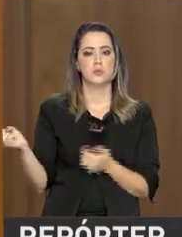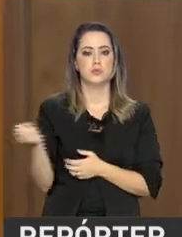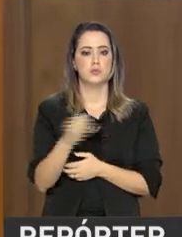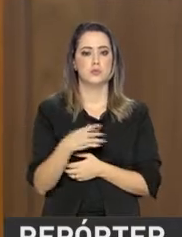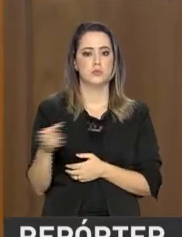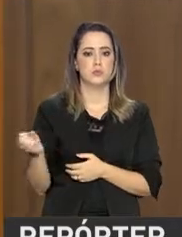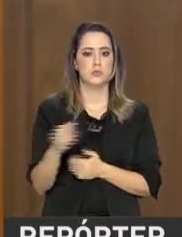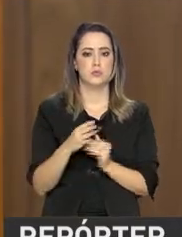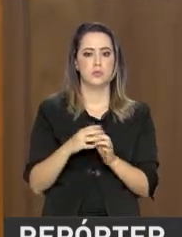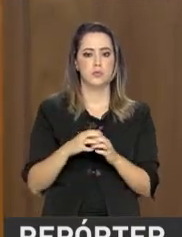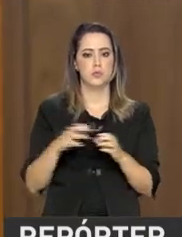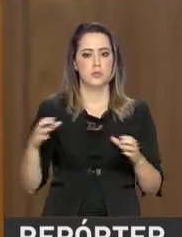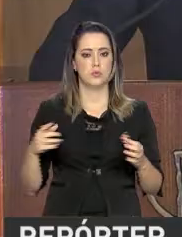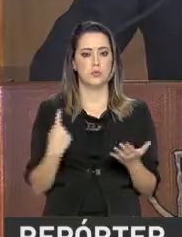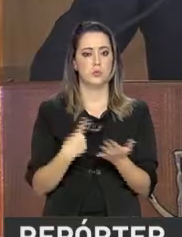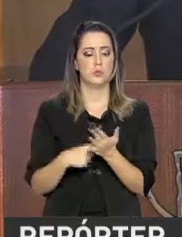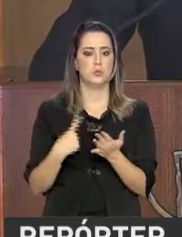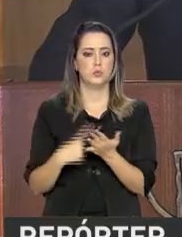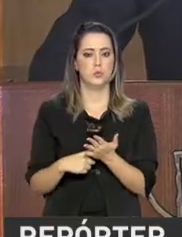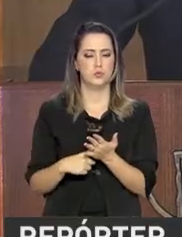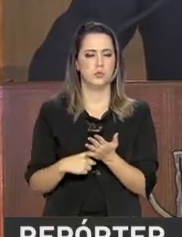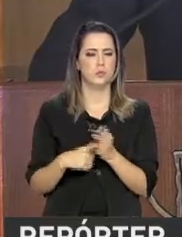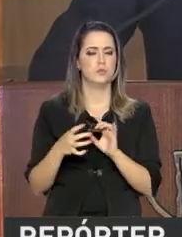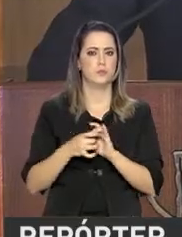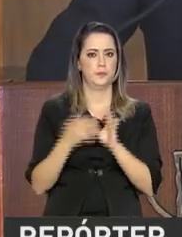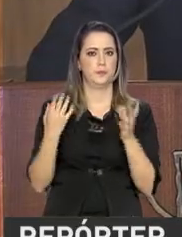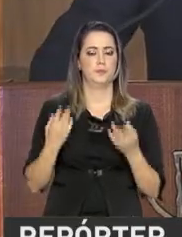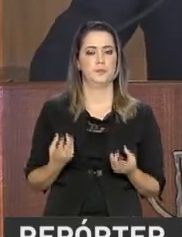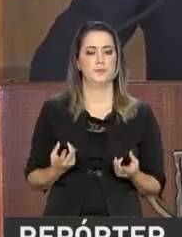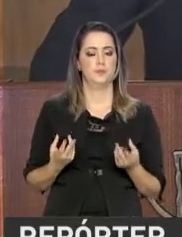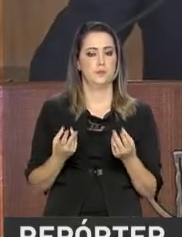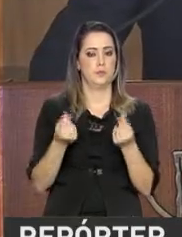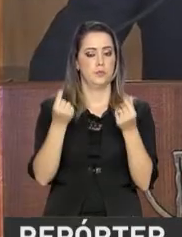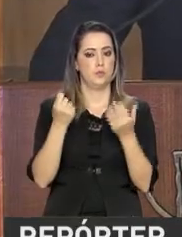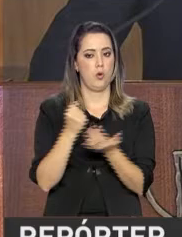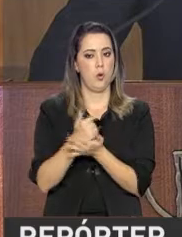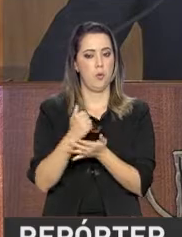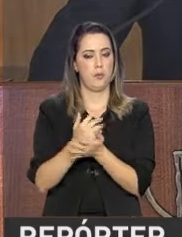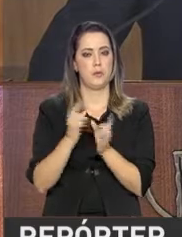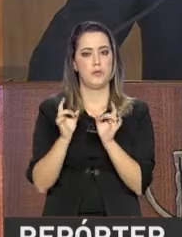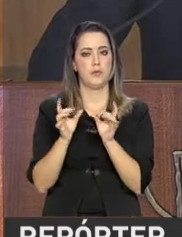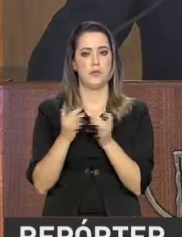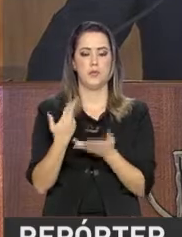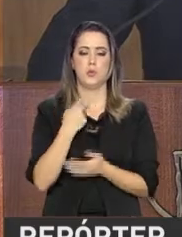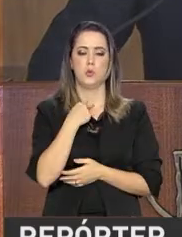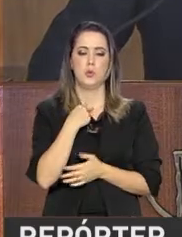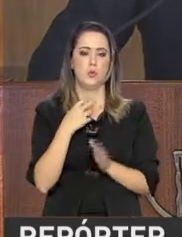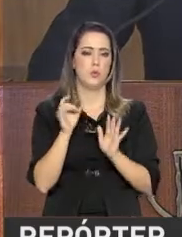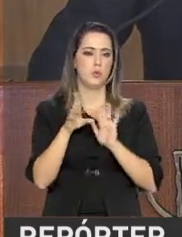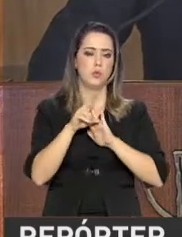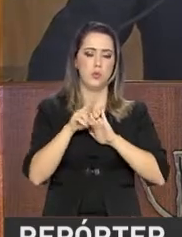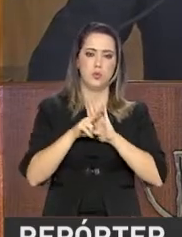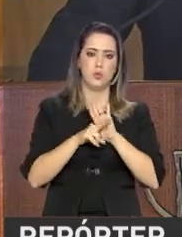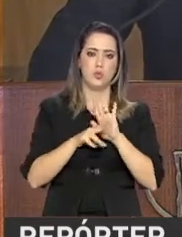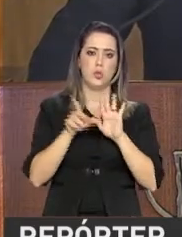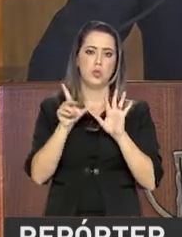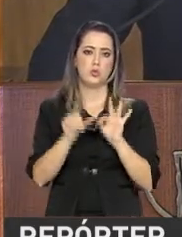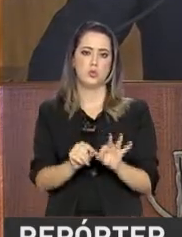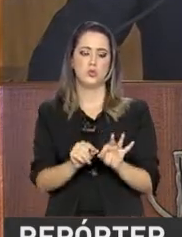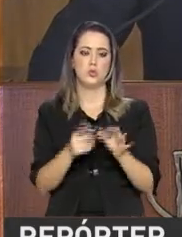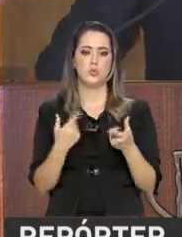e ambicioso acordo de livre comércio não se trata mais de eliminar barreiras tarifárias